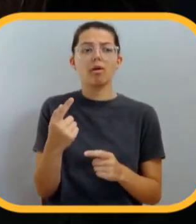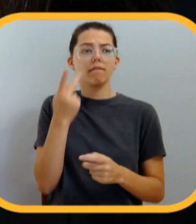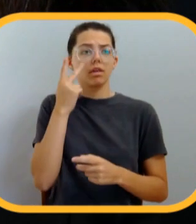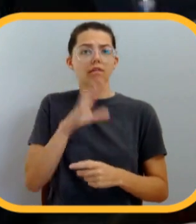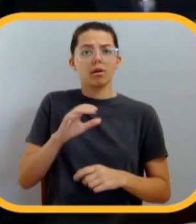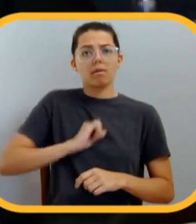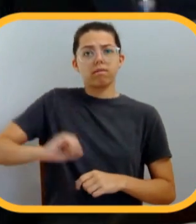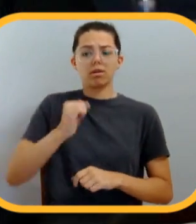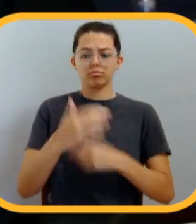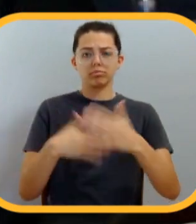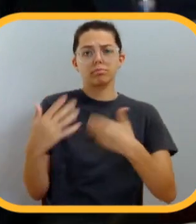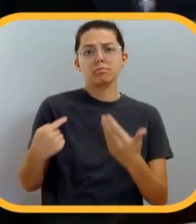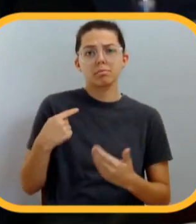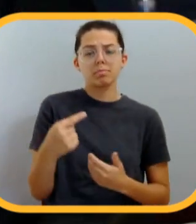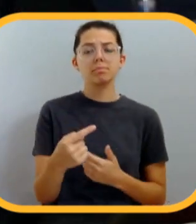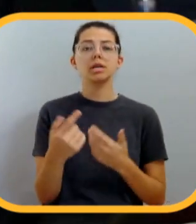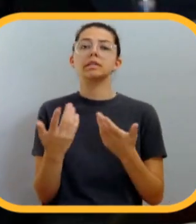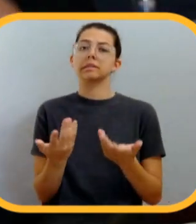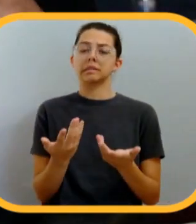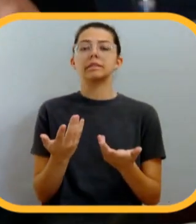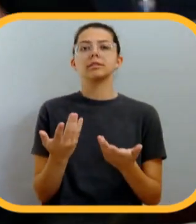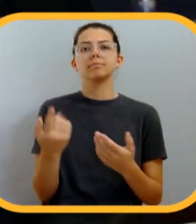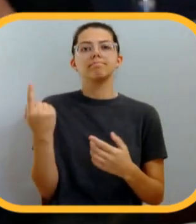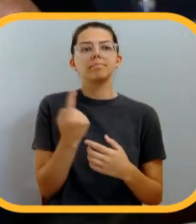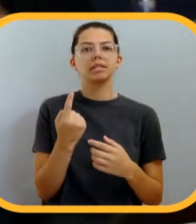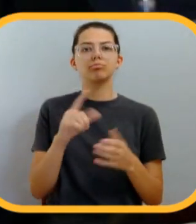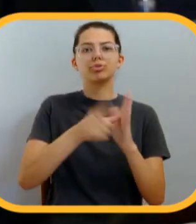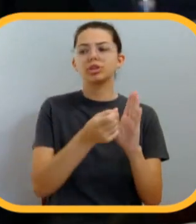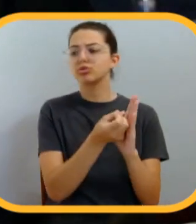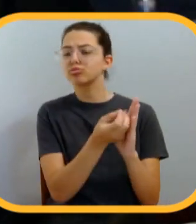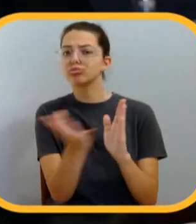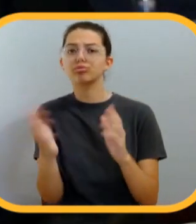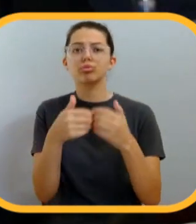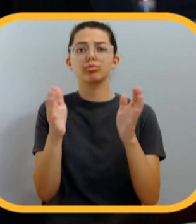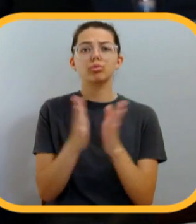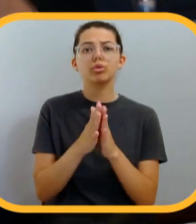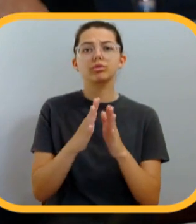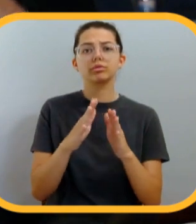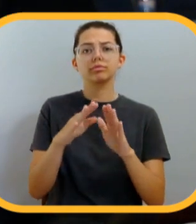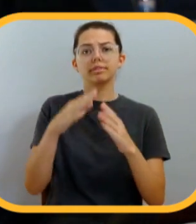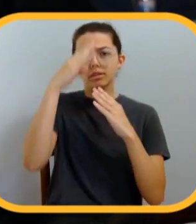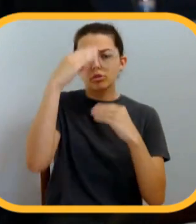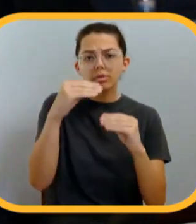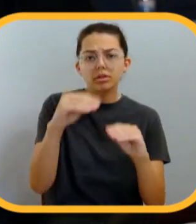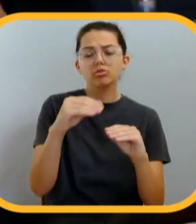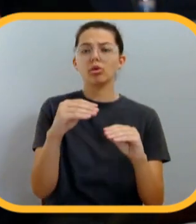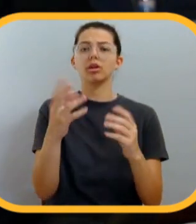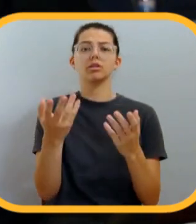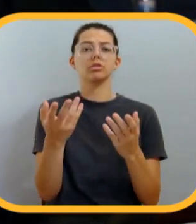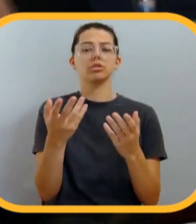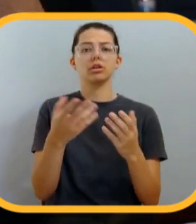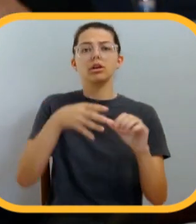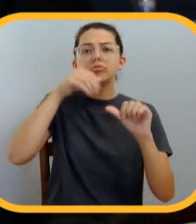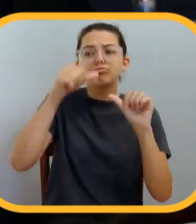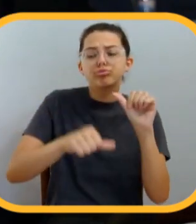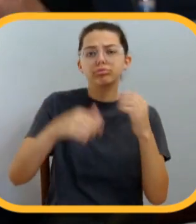vivemos hoje em dia, que é importante aqui uma articulação de todos esses projetos e de todas essas formações e de